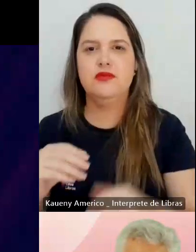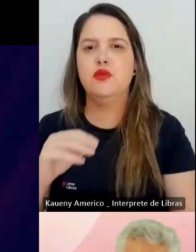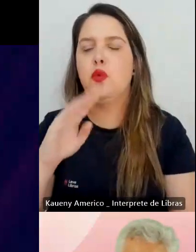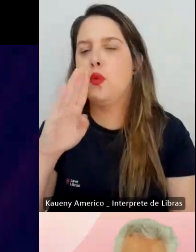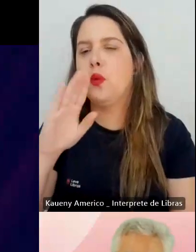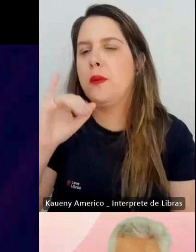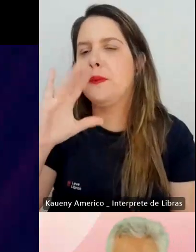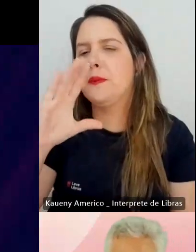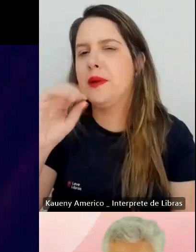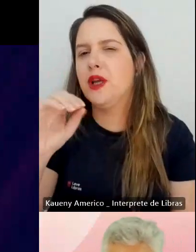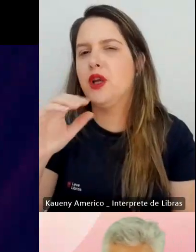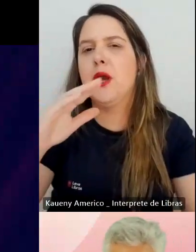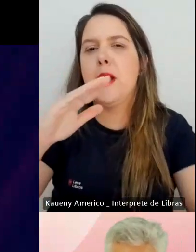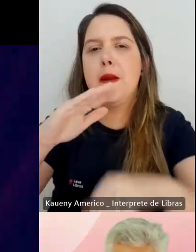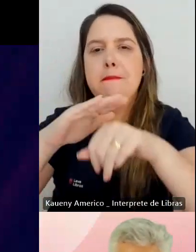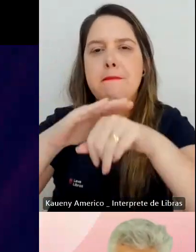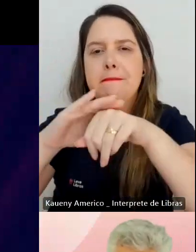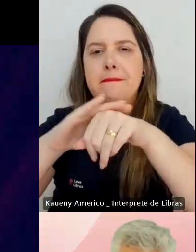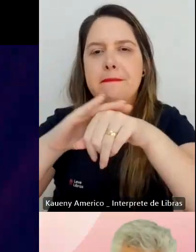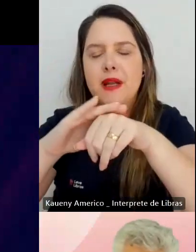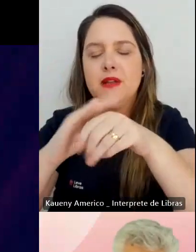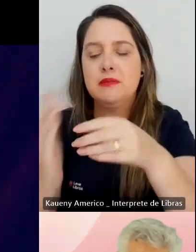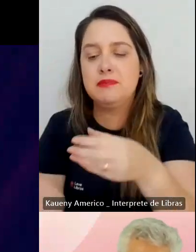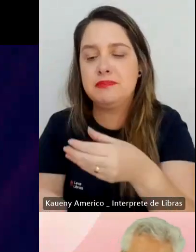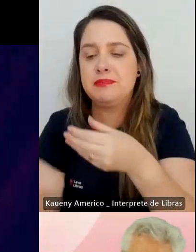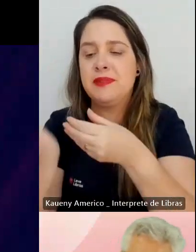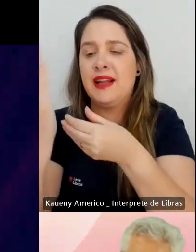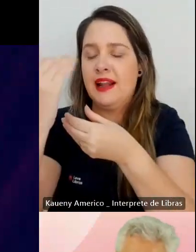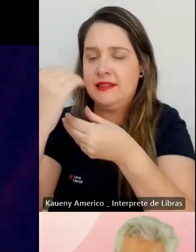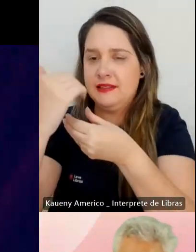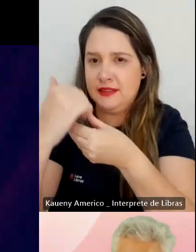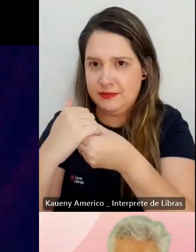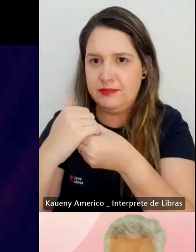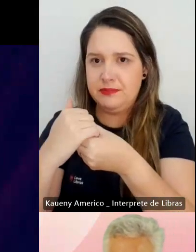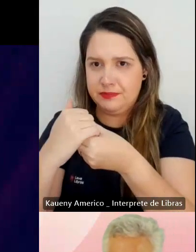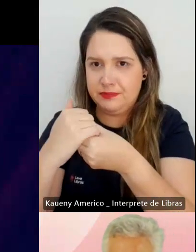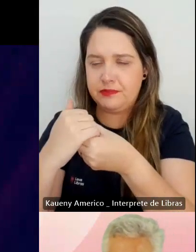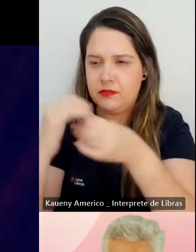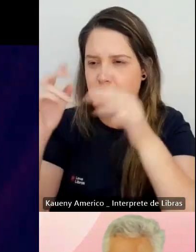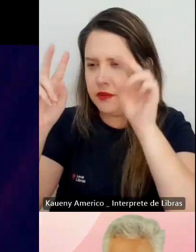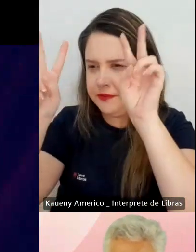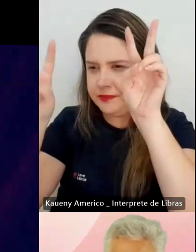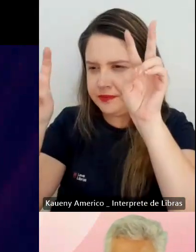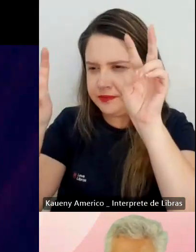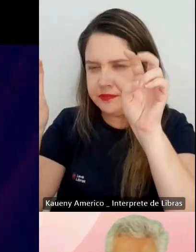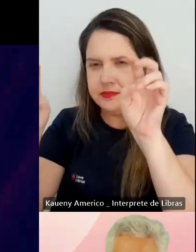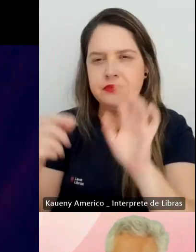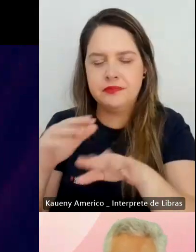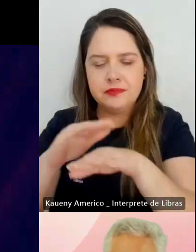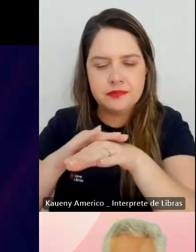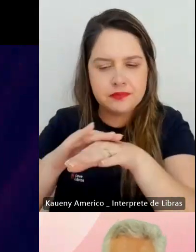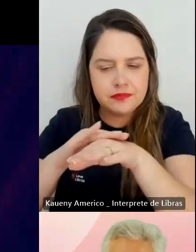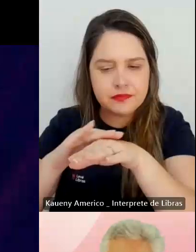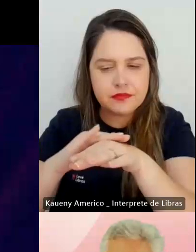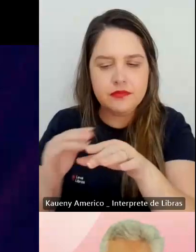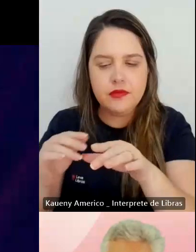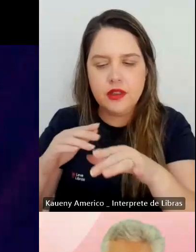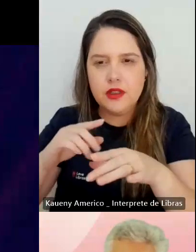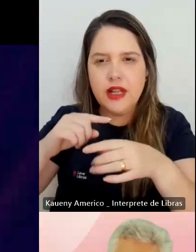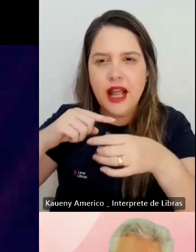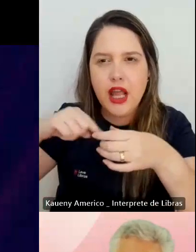pele chupada para dentro, né? O chupada entre aspas, que a gente vê essa retração da pele na região do umbigo, só que é